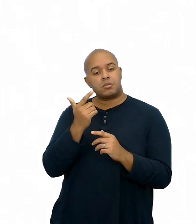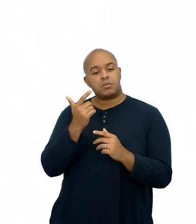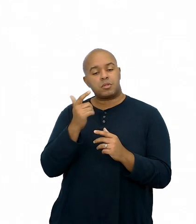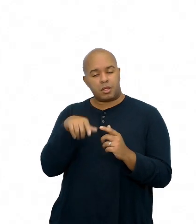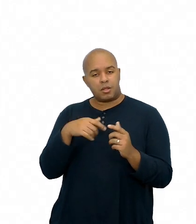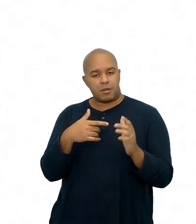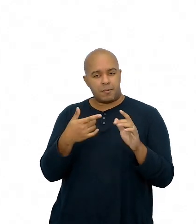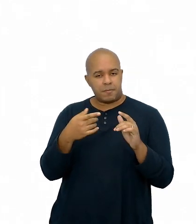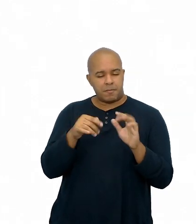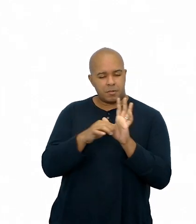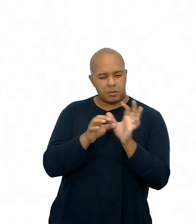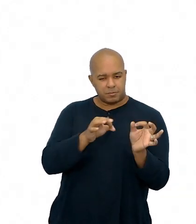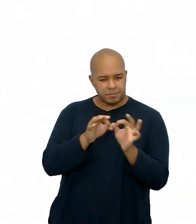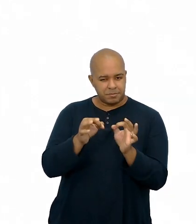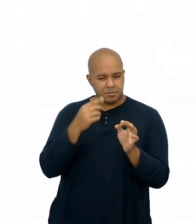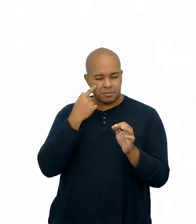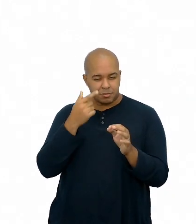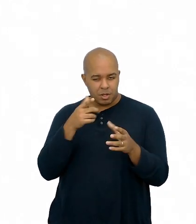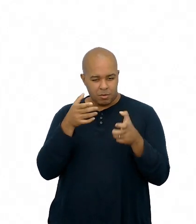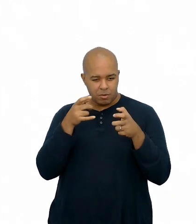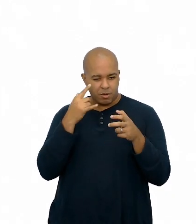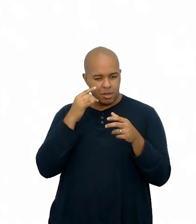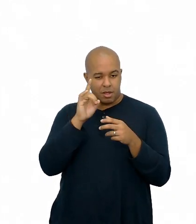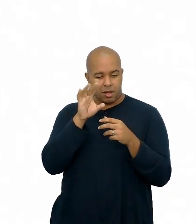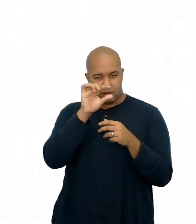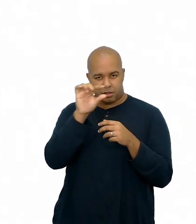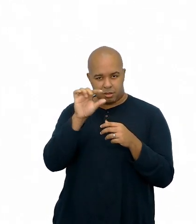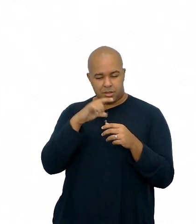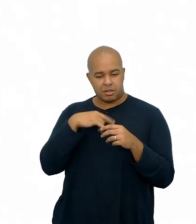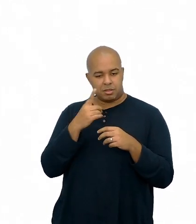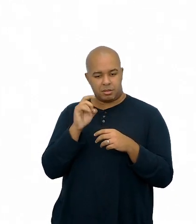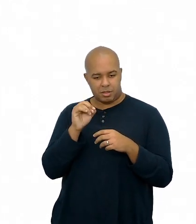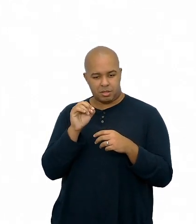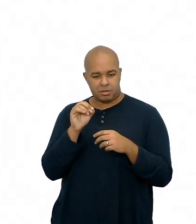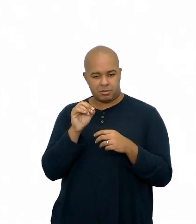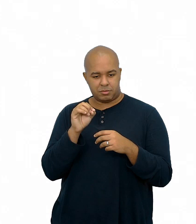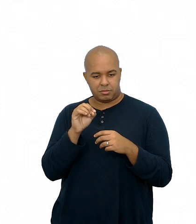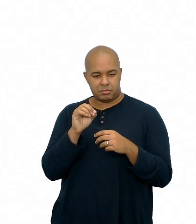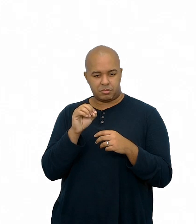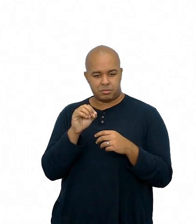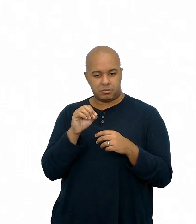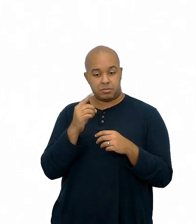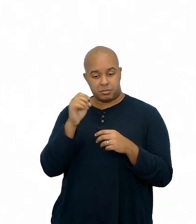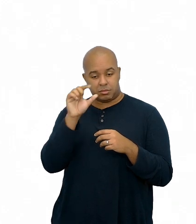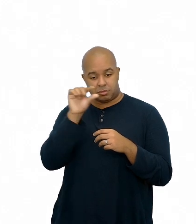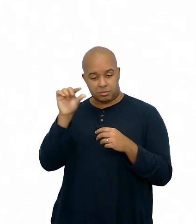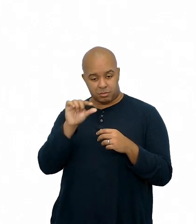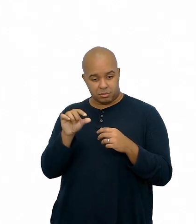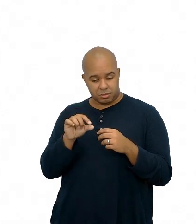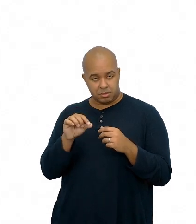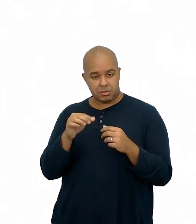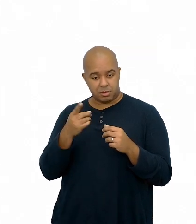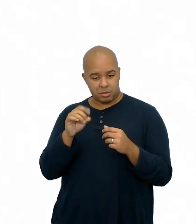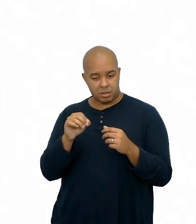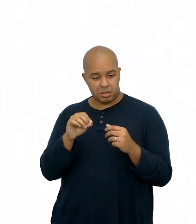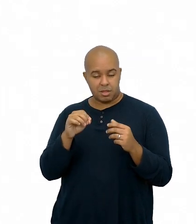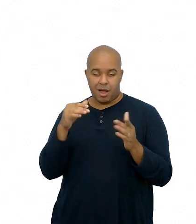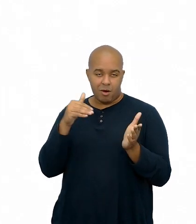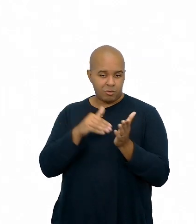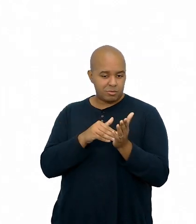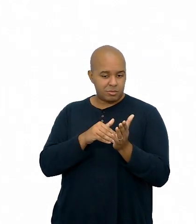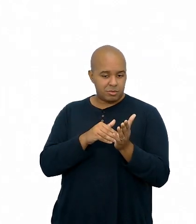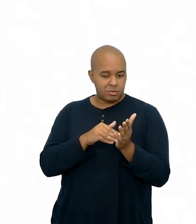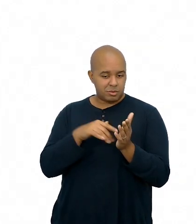que sistematizando, a gente vai observar que cada linha tem 10 moedas, né, são 10 linhas com 10, e a